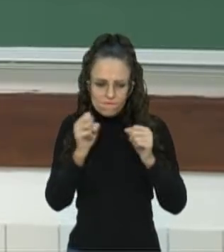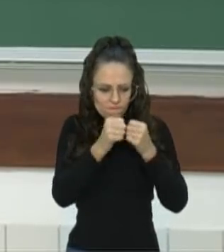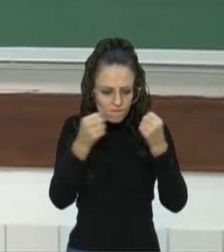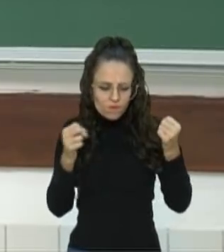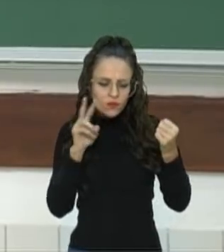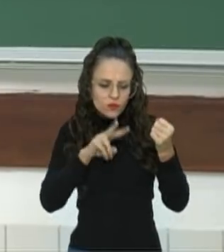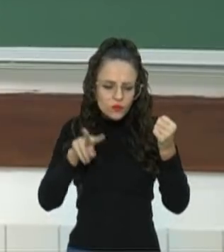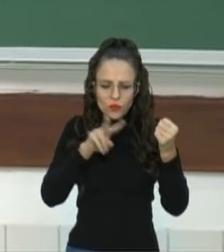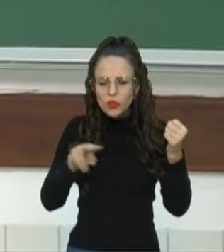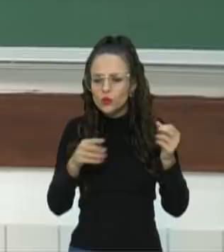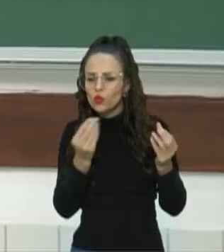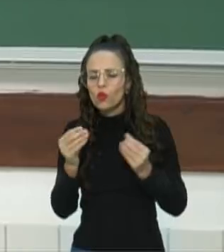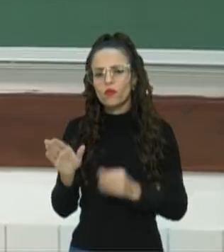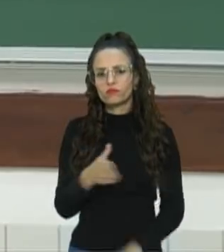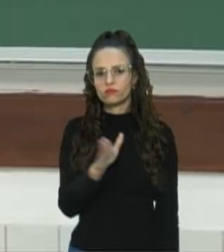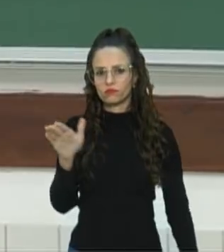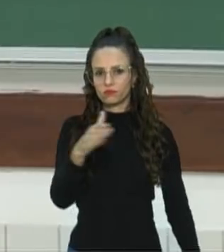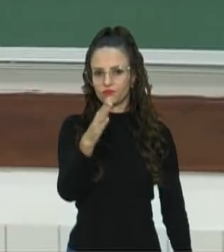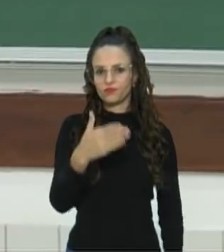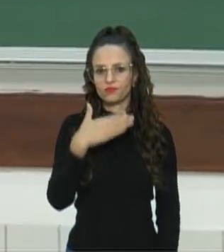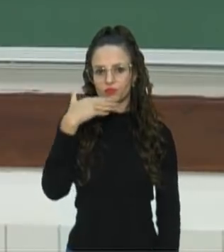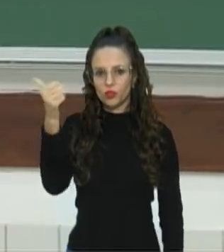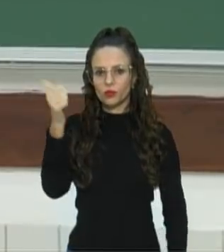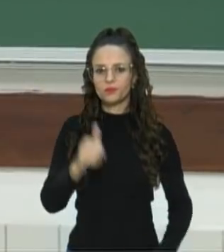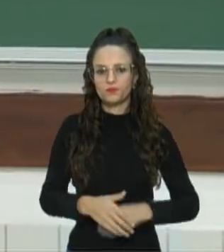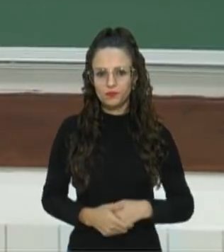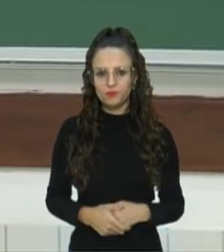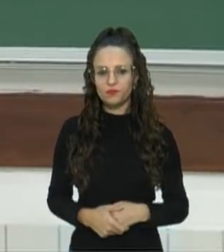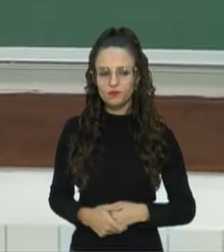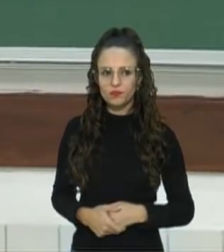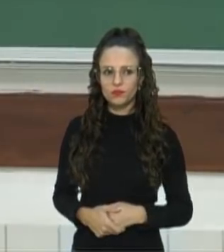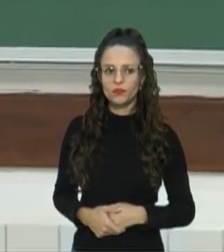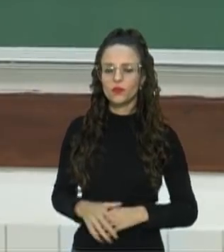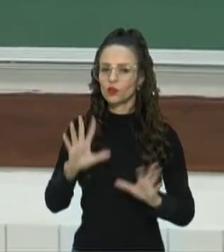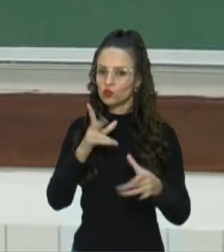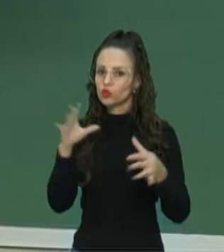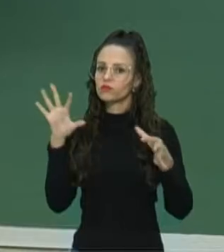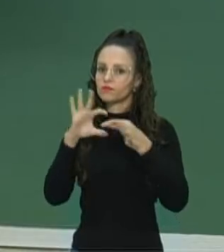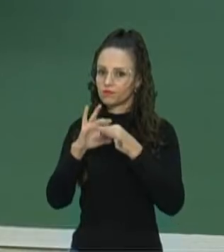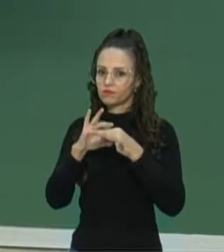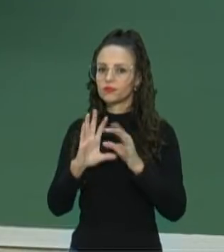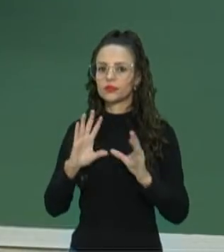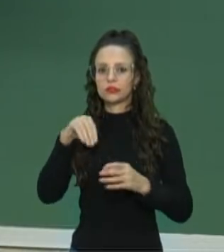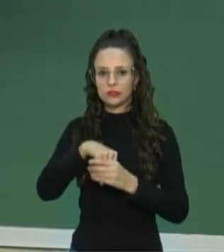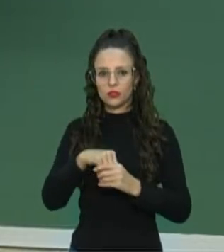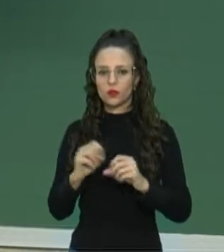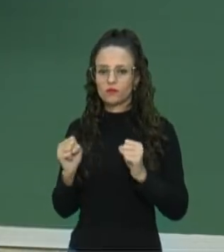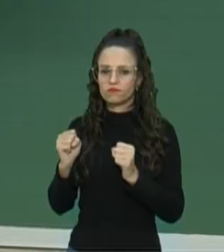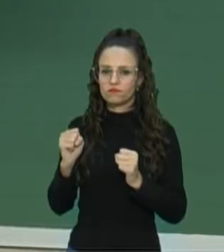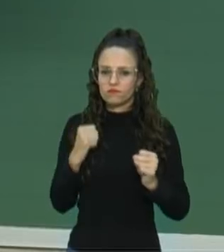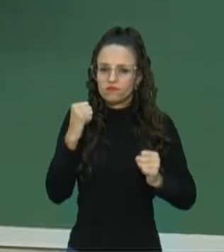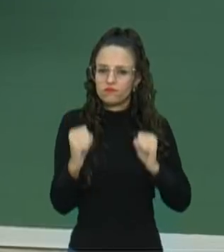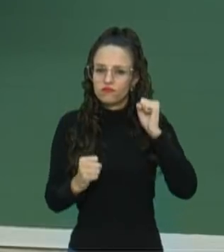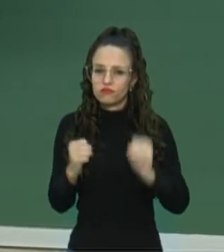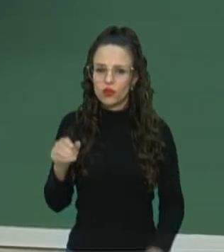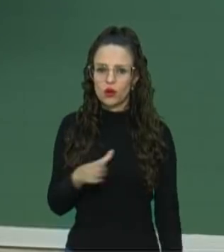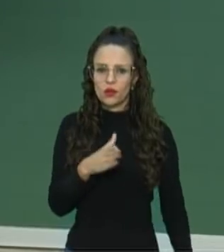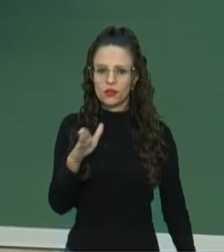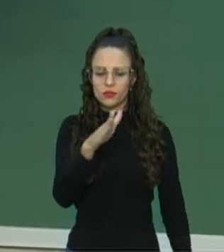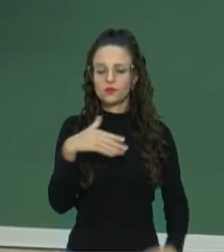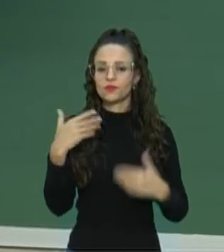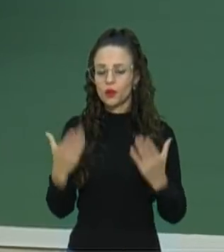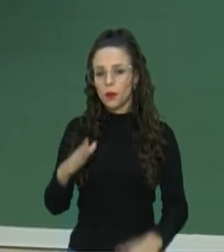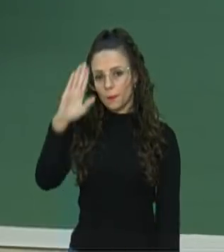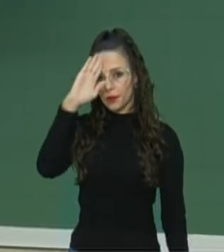vendo o melhor percurso que pode ser realizado. Então, isso daí alia-se tudo dentro da corrida de orientação. Então,